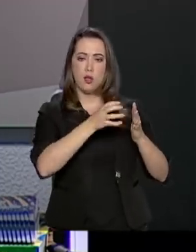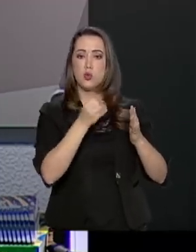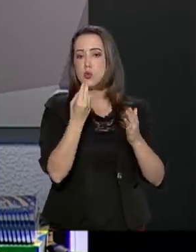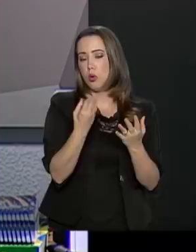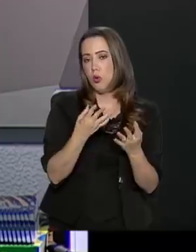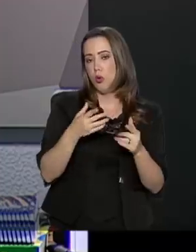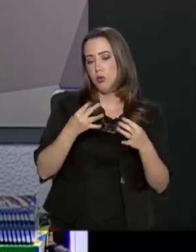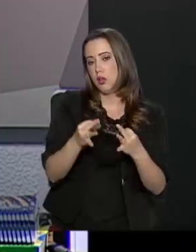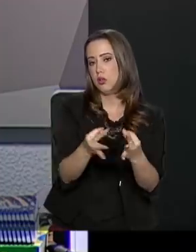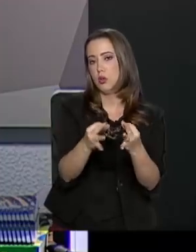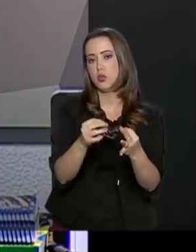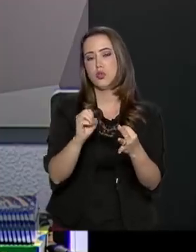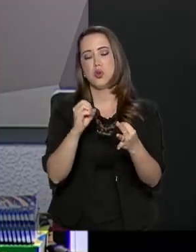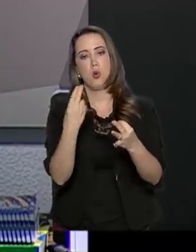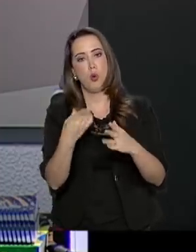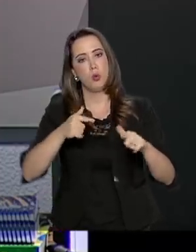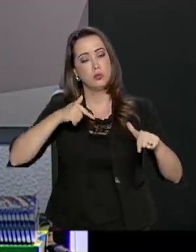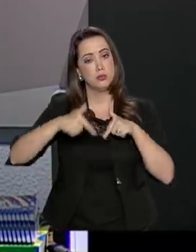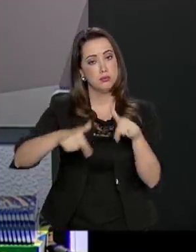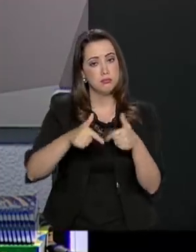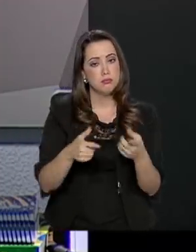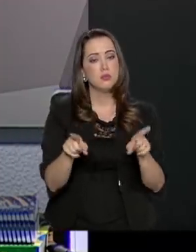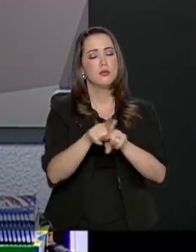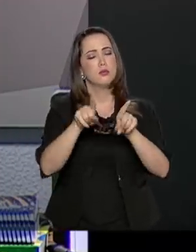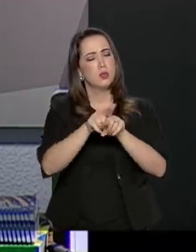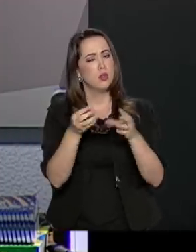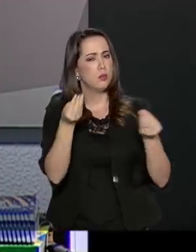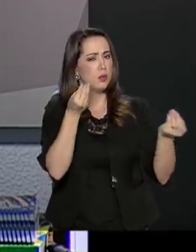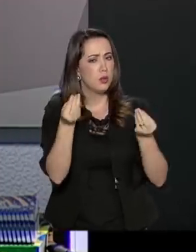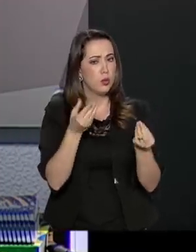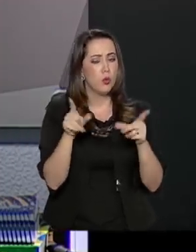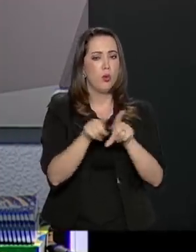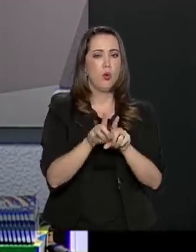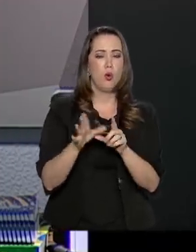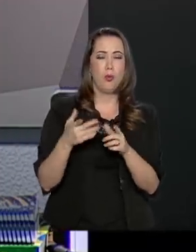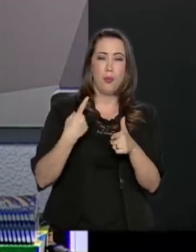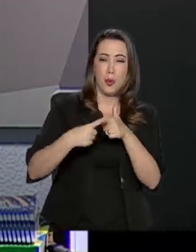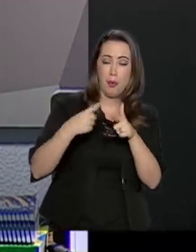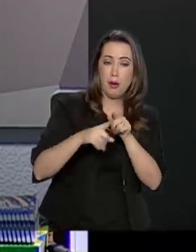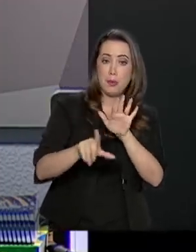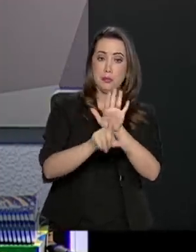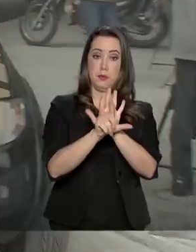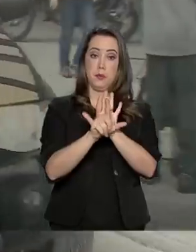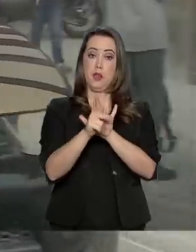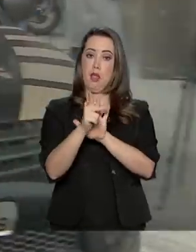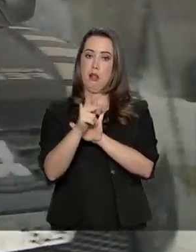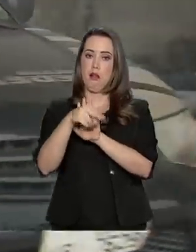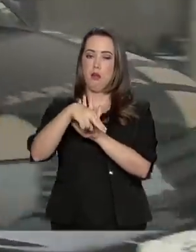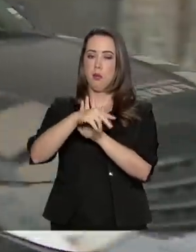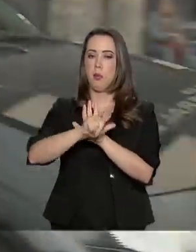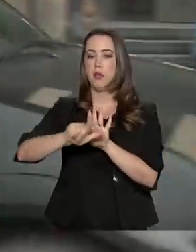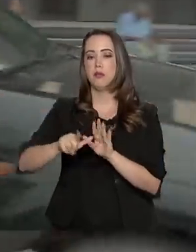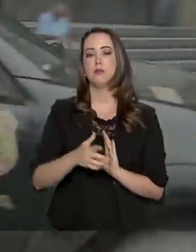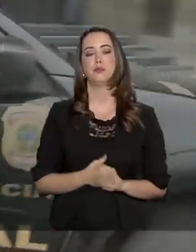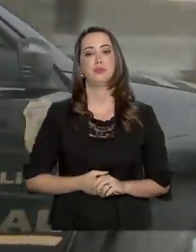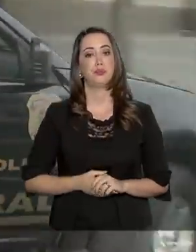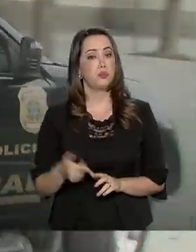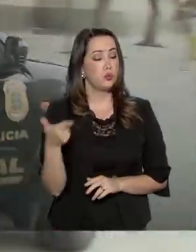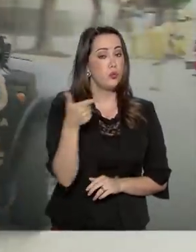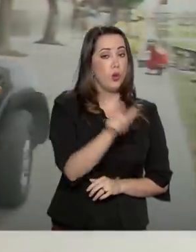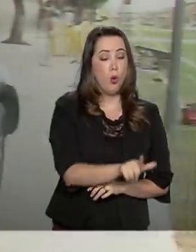lado, o enfrentamento de pontos de estrangulamento da legislação processual penal. Outro eixo do projeto